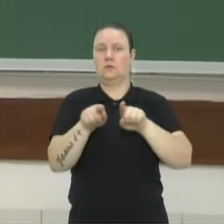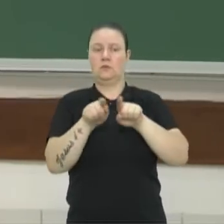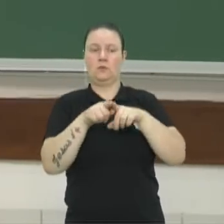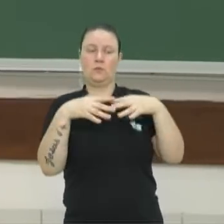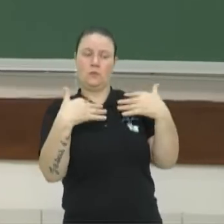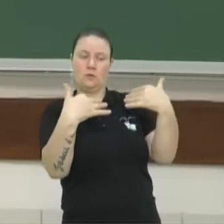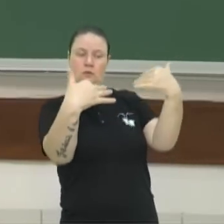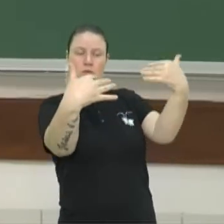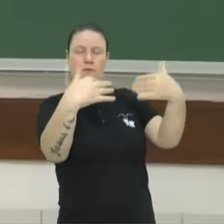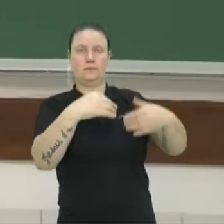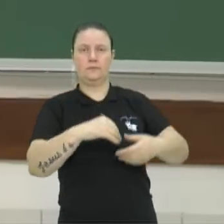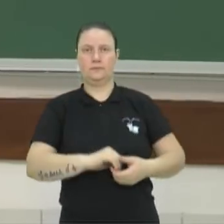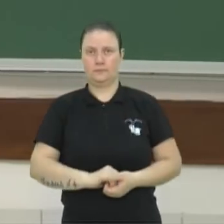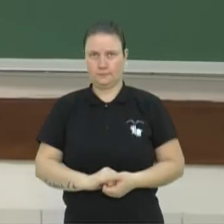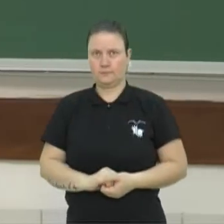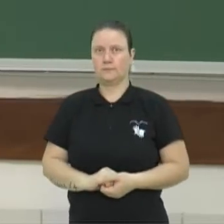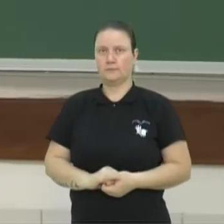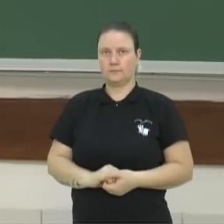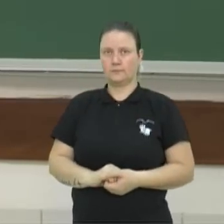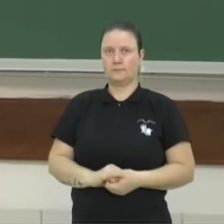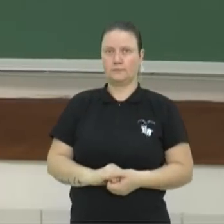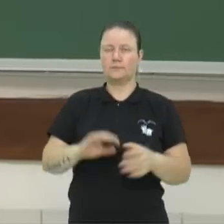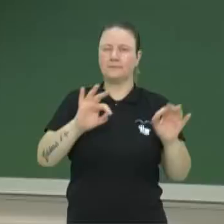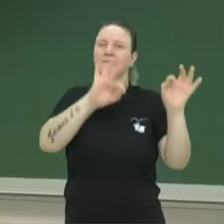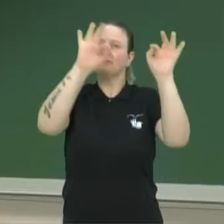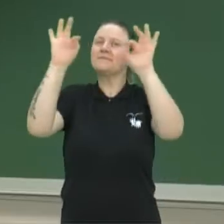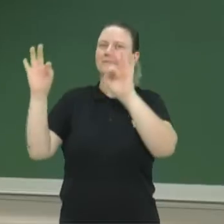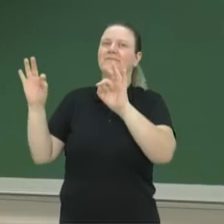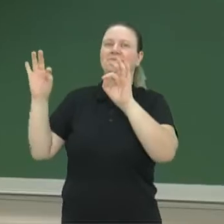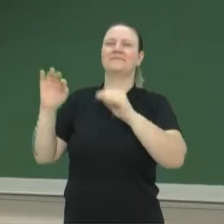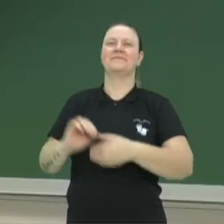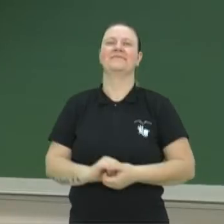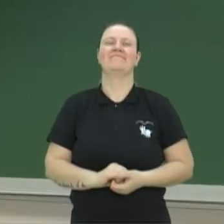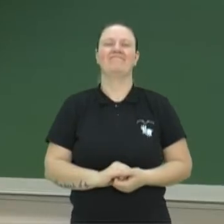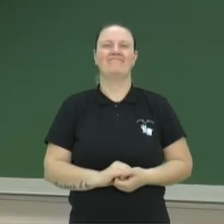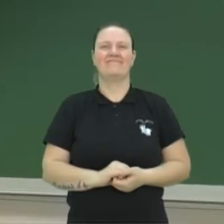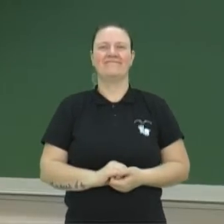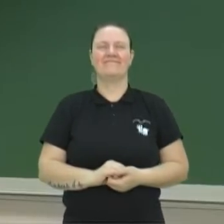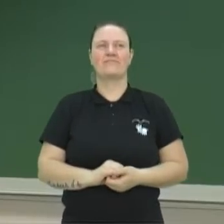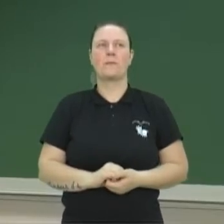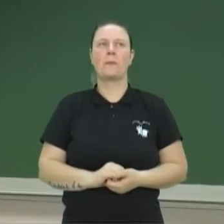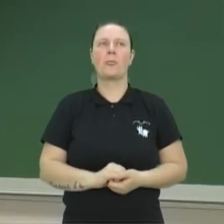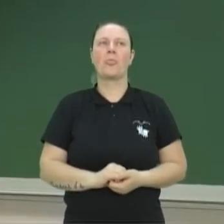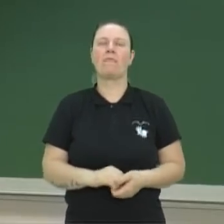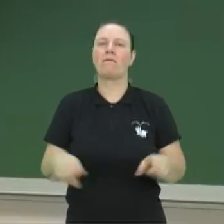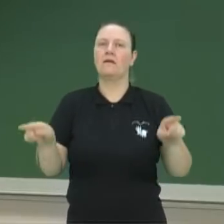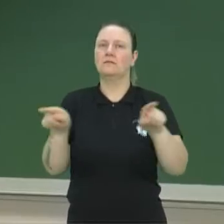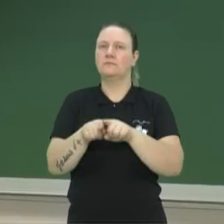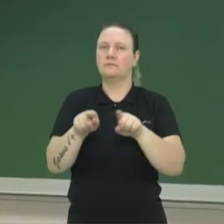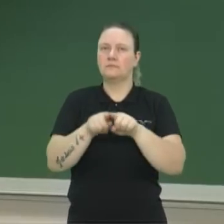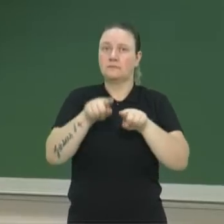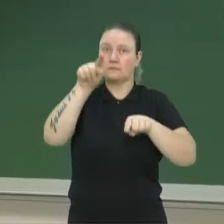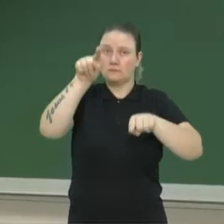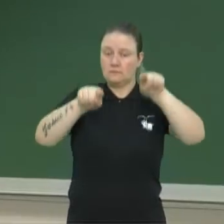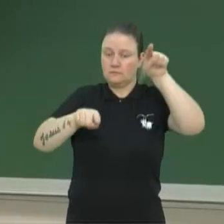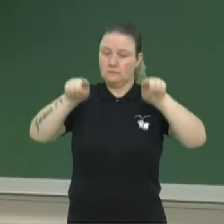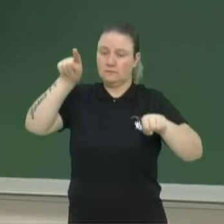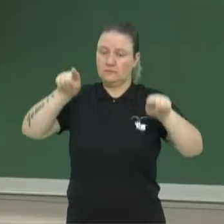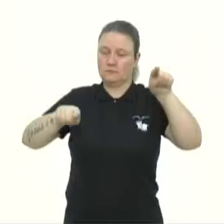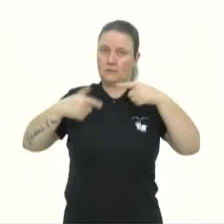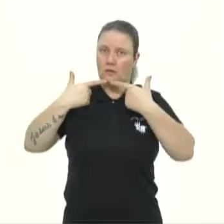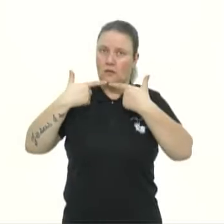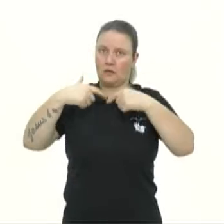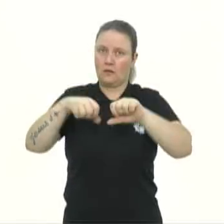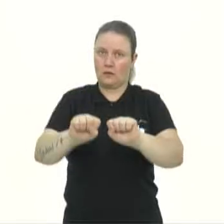público, certo? Então, continuando aqui, ainda falando sobre a questão da variação linguística,